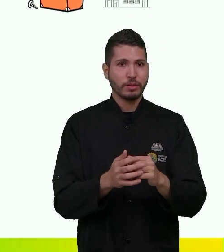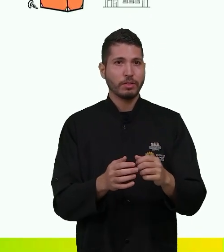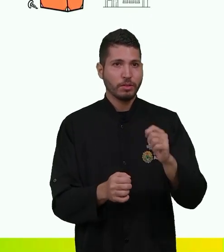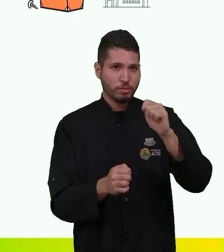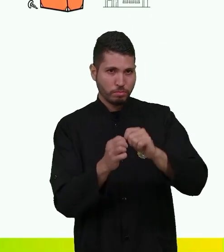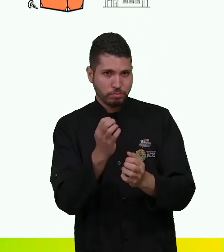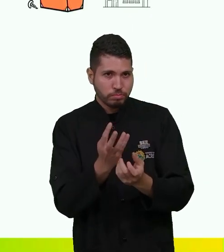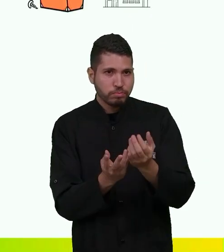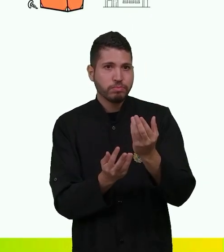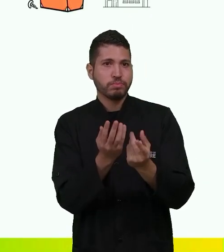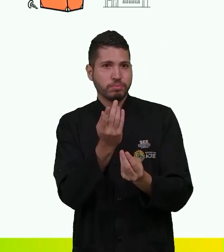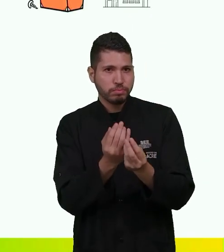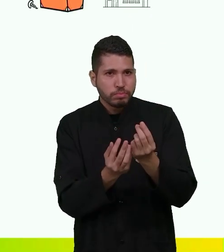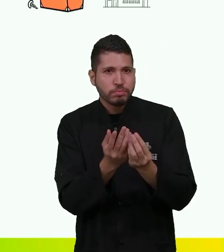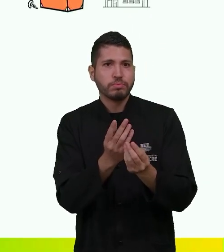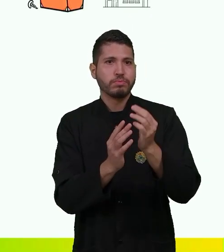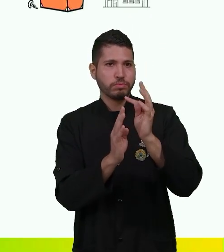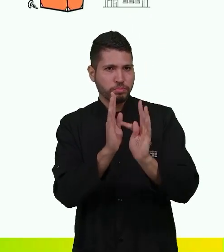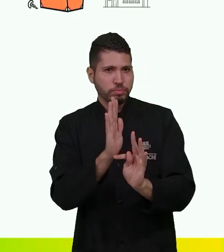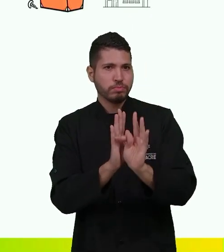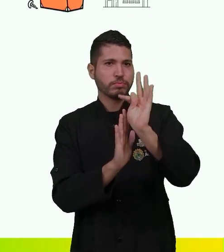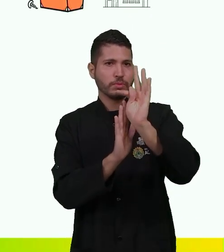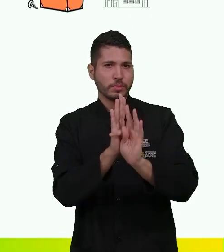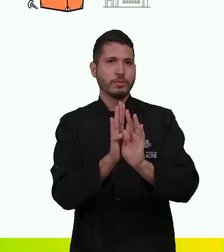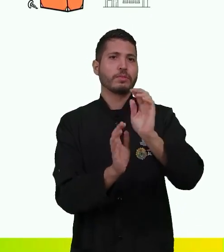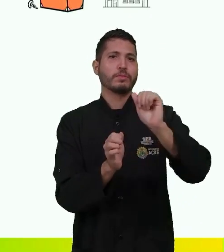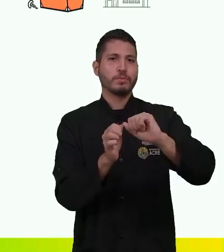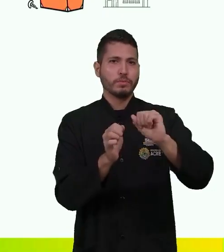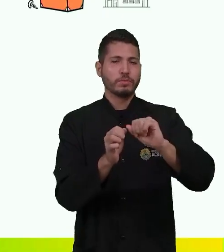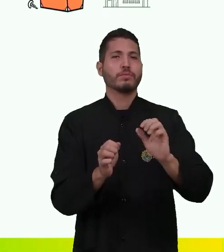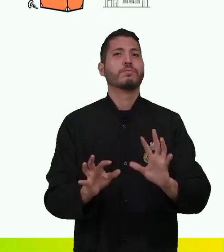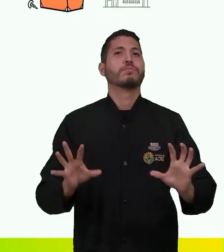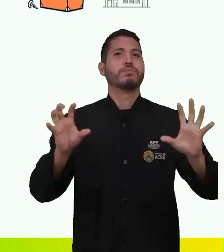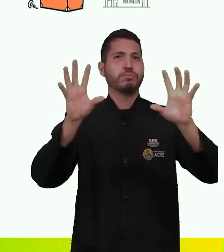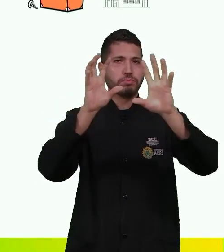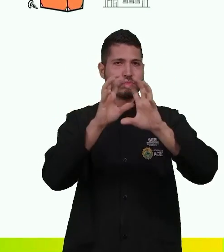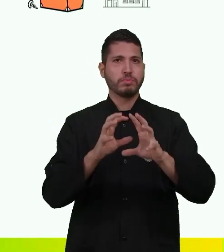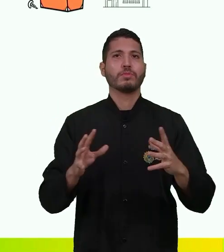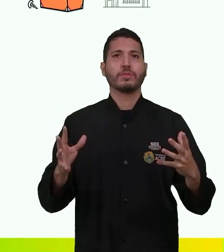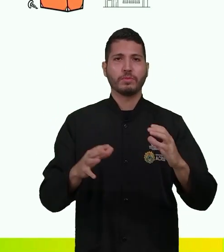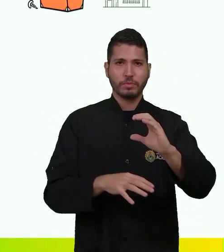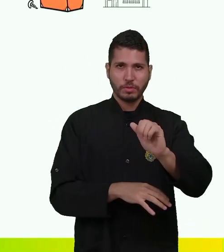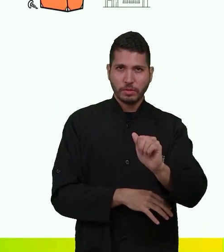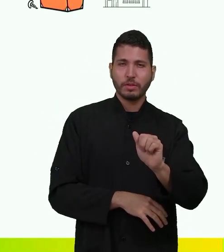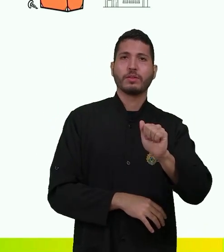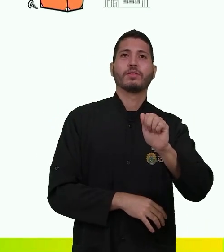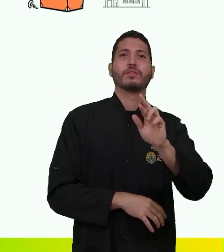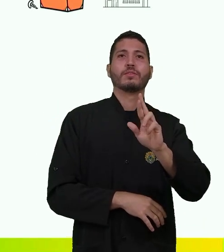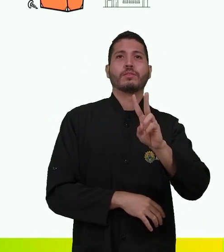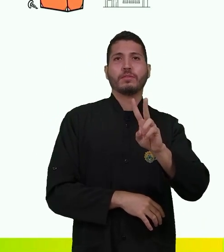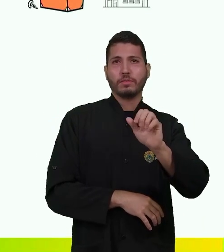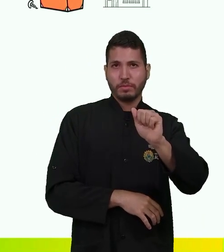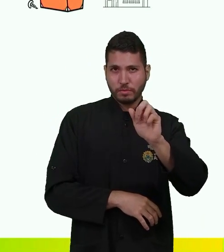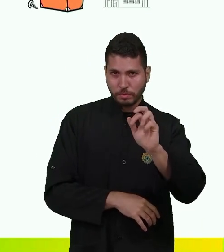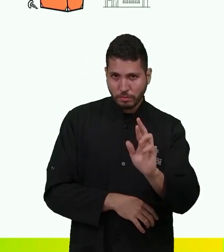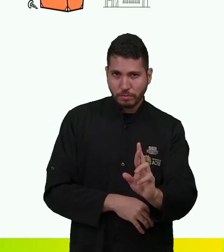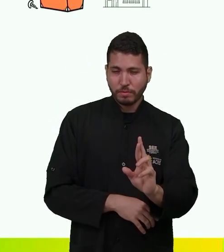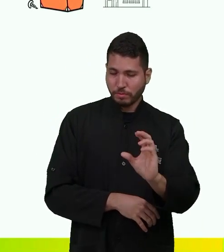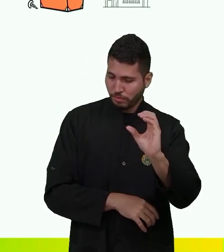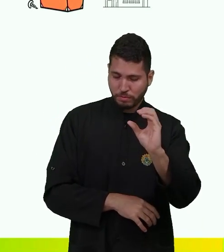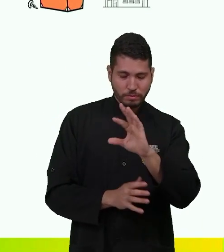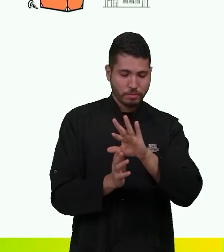máquinas. Dessa forma, o carvão era importante. Aqui tem uma fotografia que